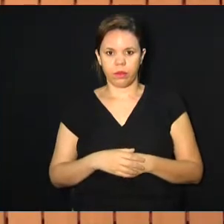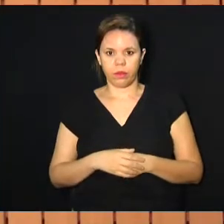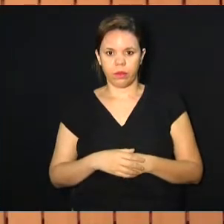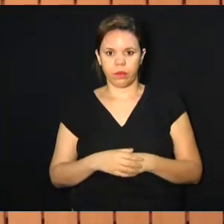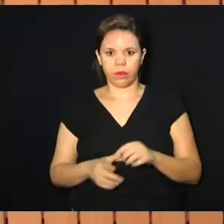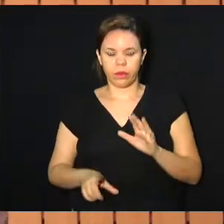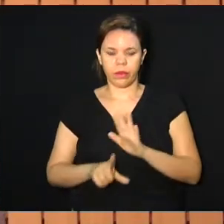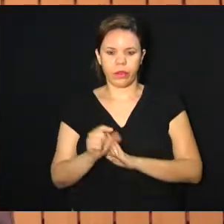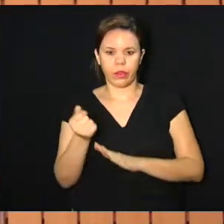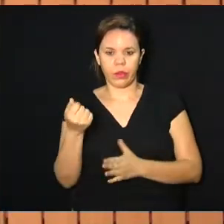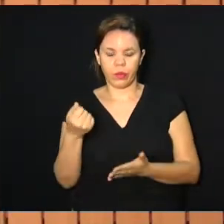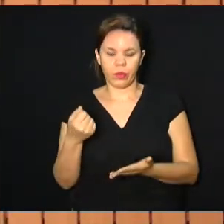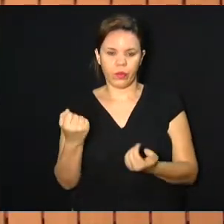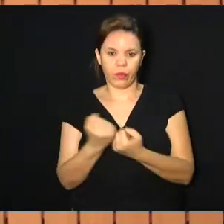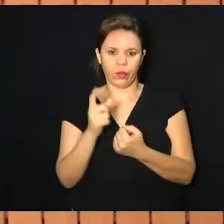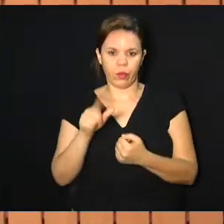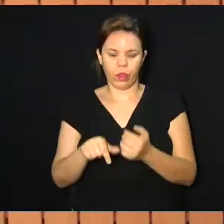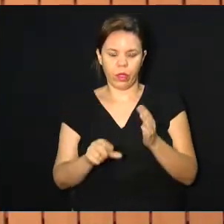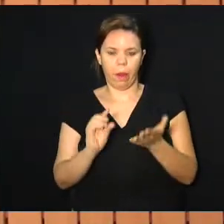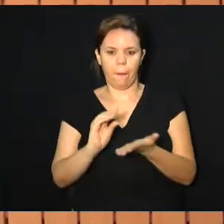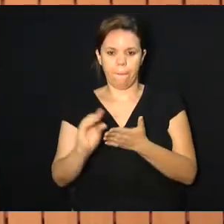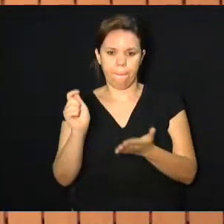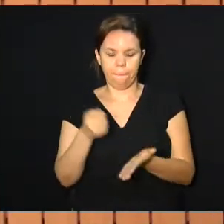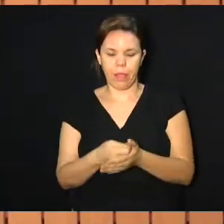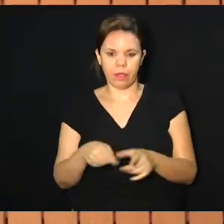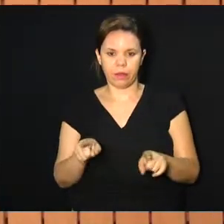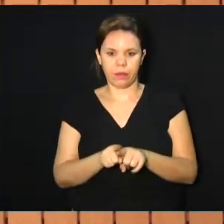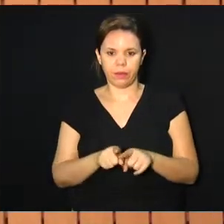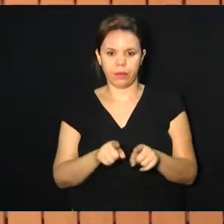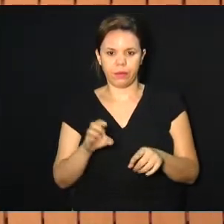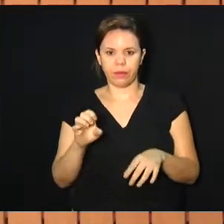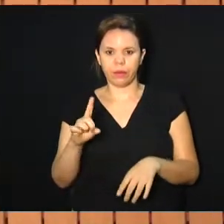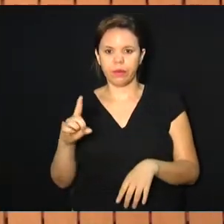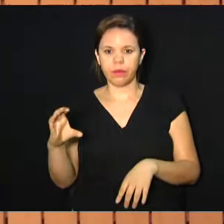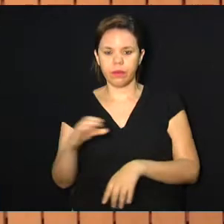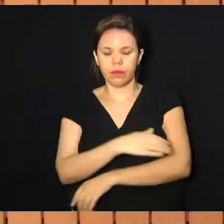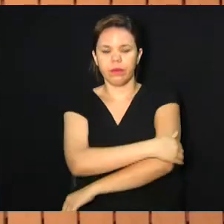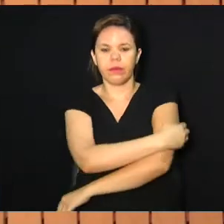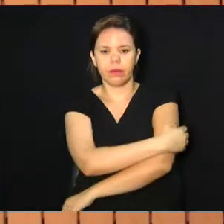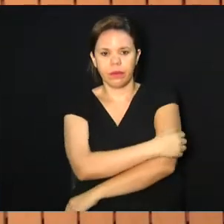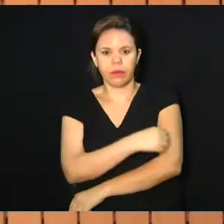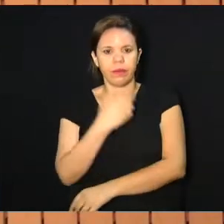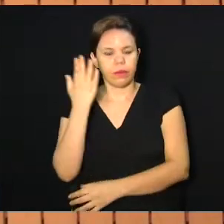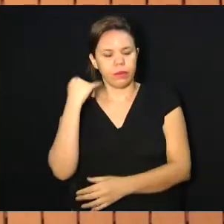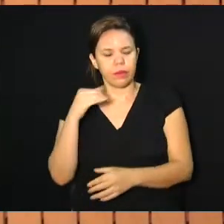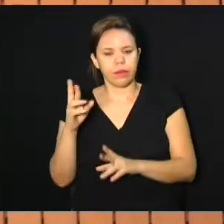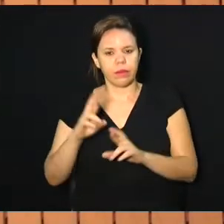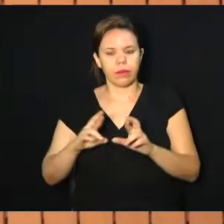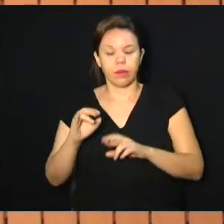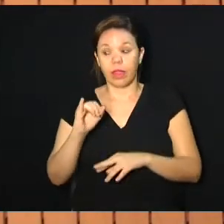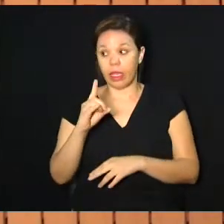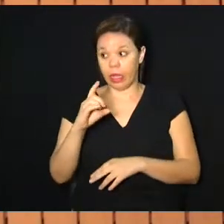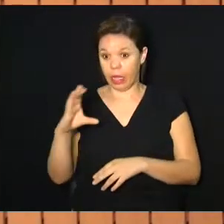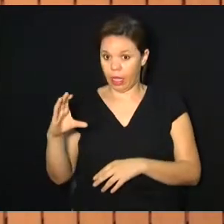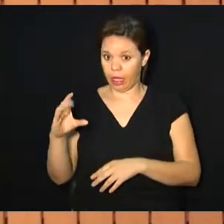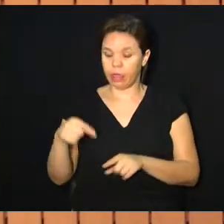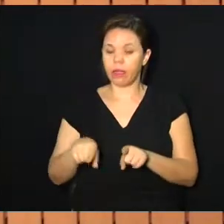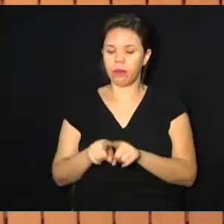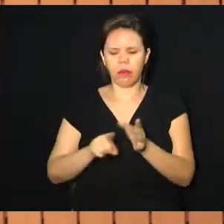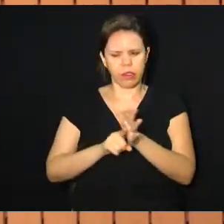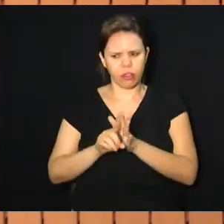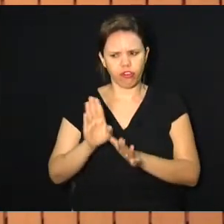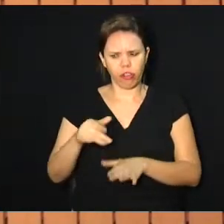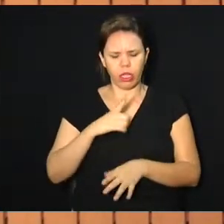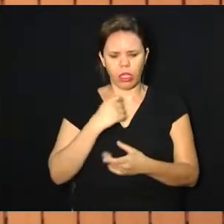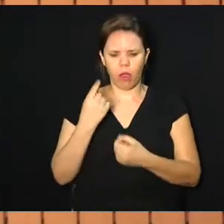custear. E a gente tem no IDEC também estudado as cidades com tarifa zero para entender e ver um pouco o que tem acontecido. A gente